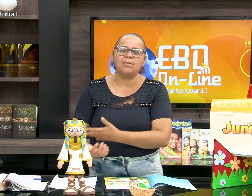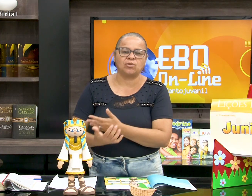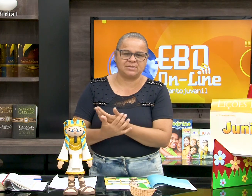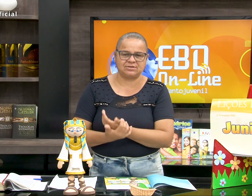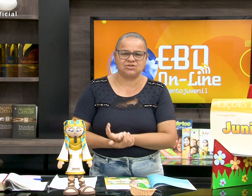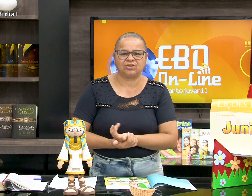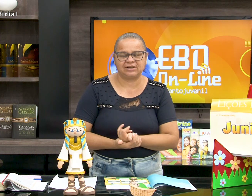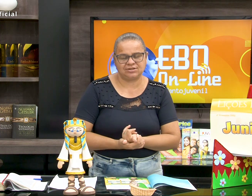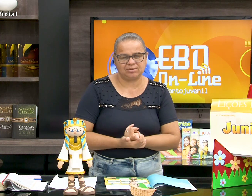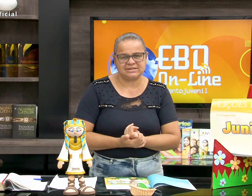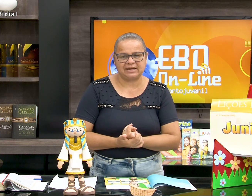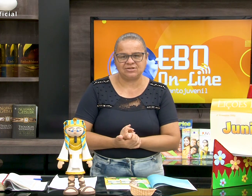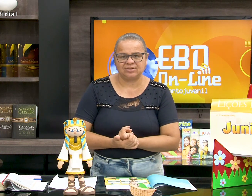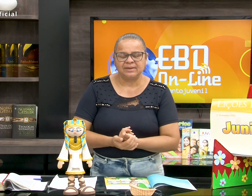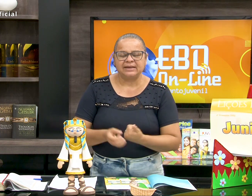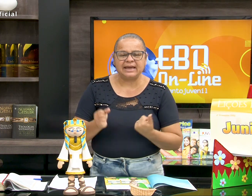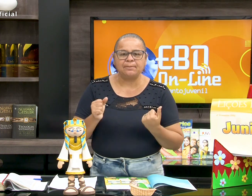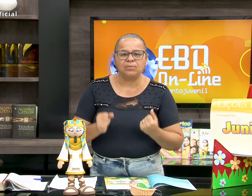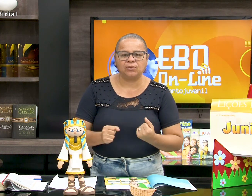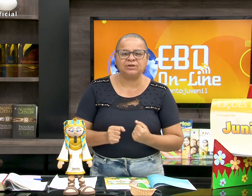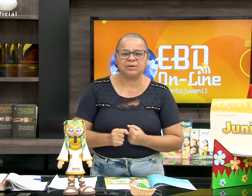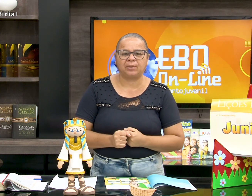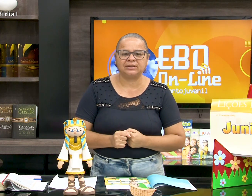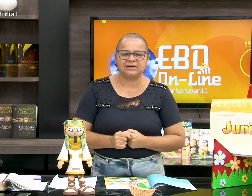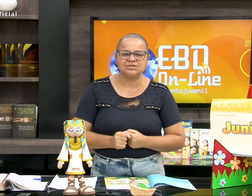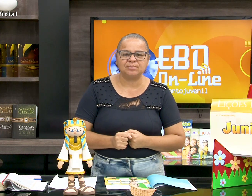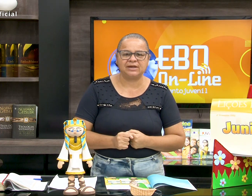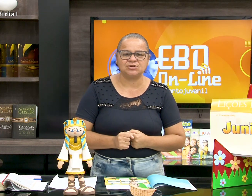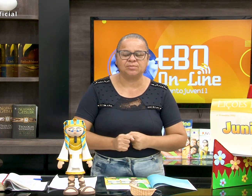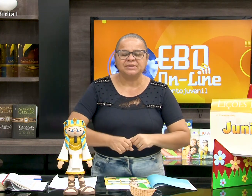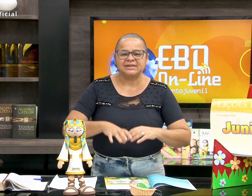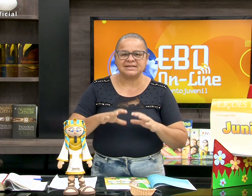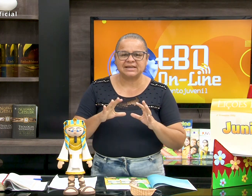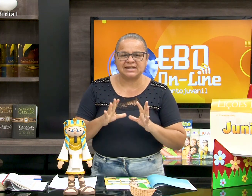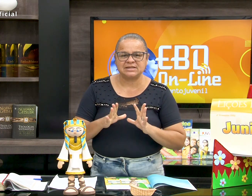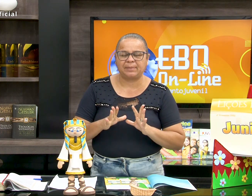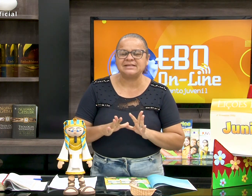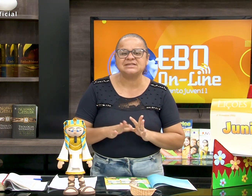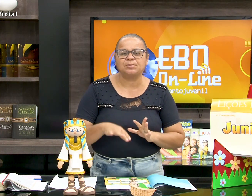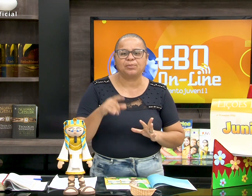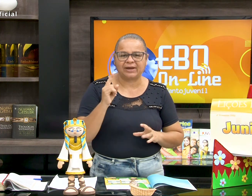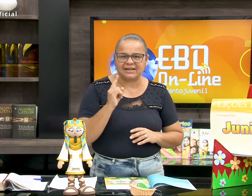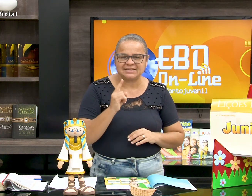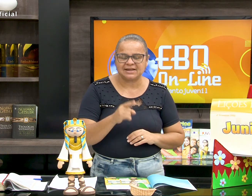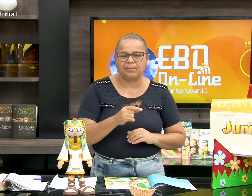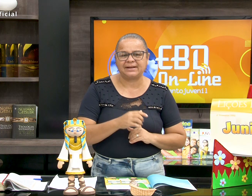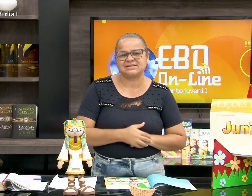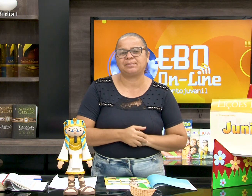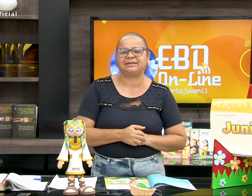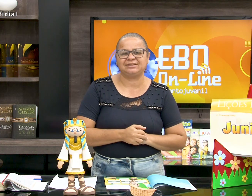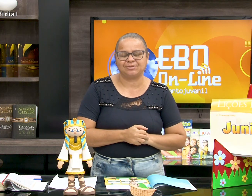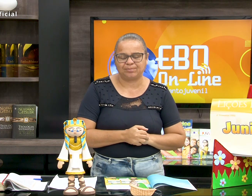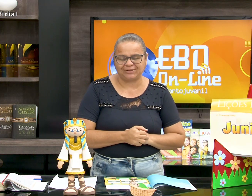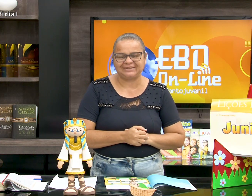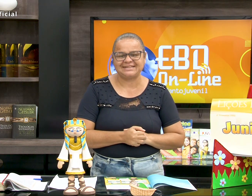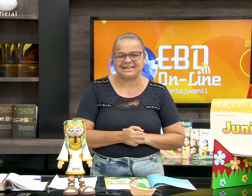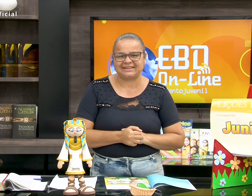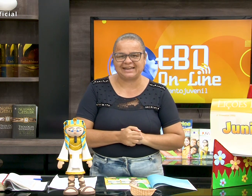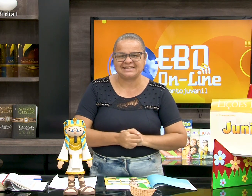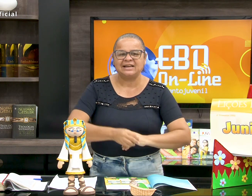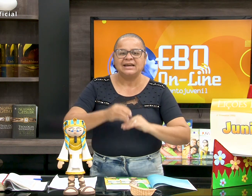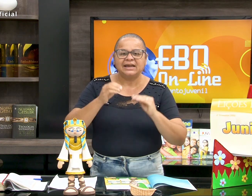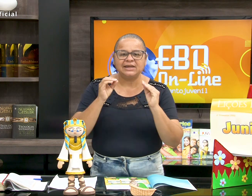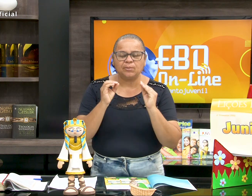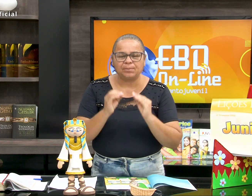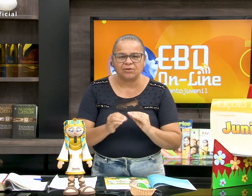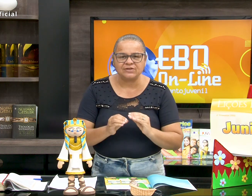de como começou a história de Moisés. E é muito importante mesmo que as crianças participem, porque elas são participativas, pode ter